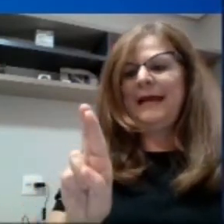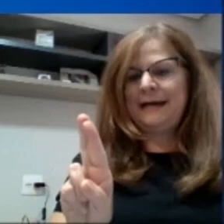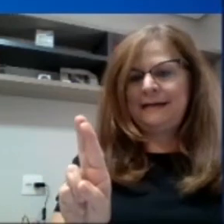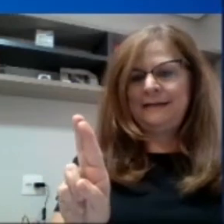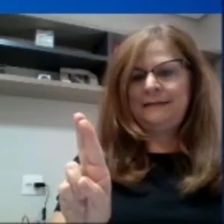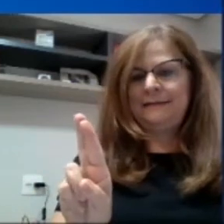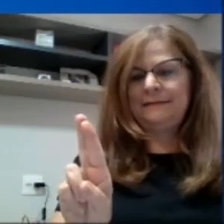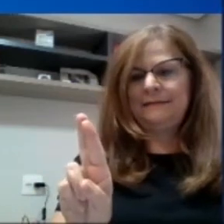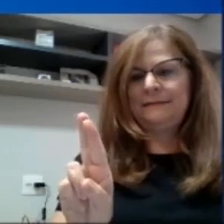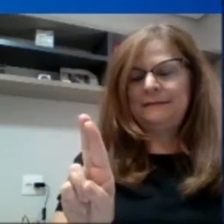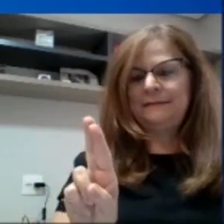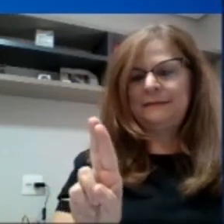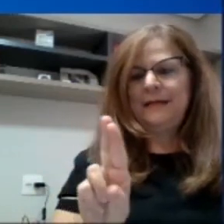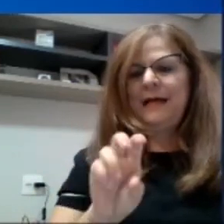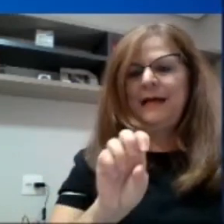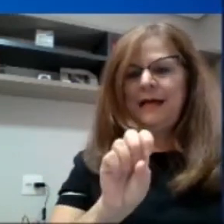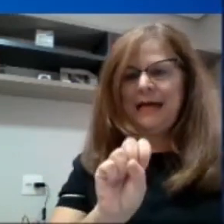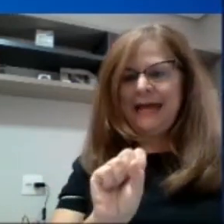R,